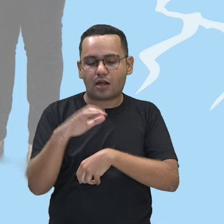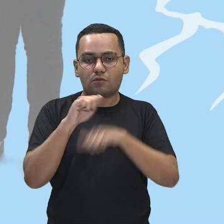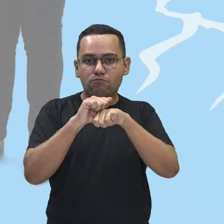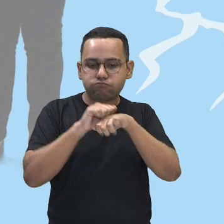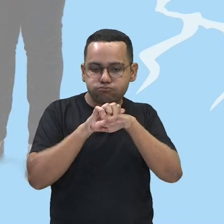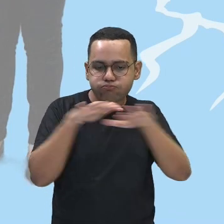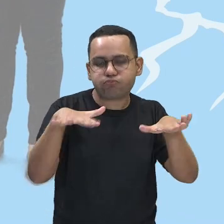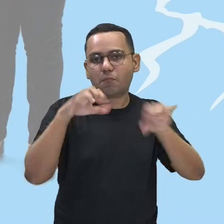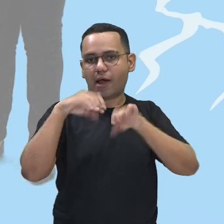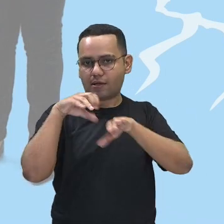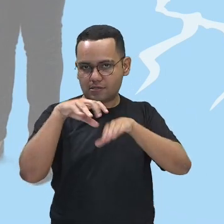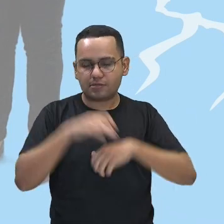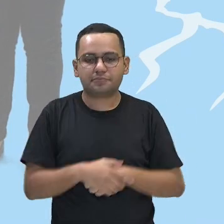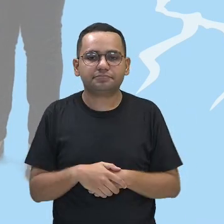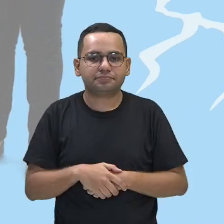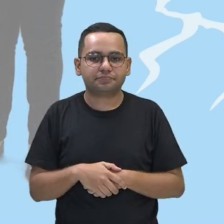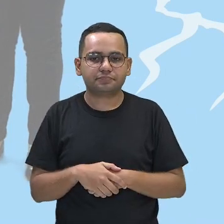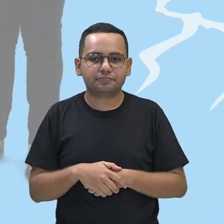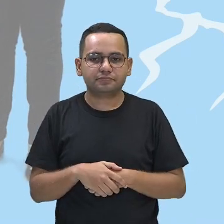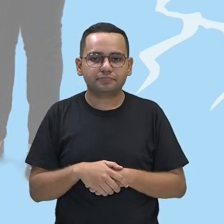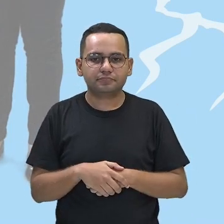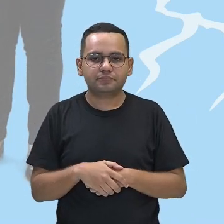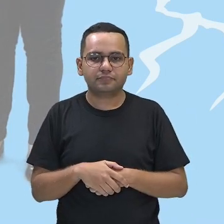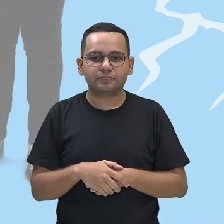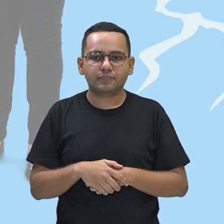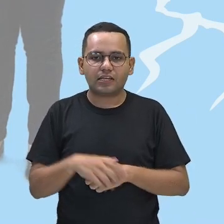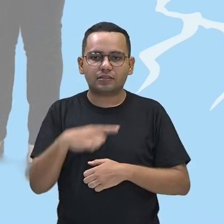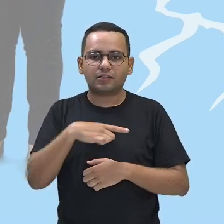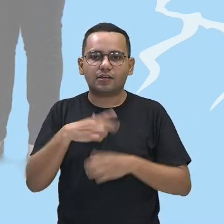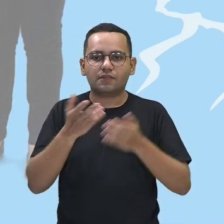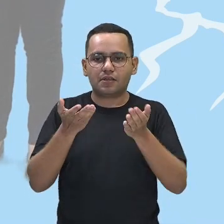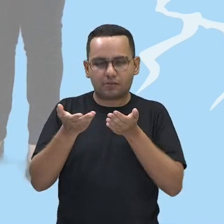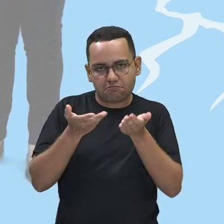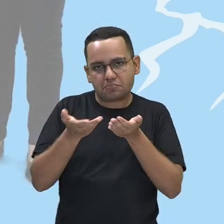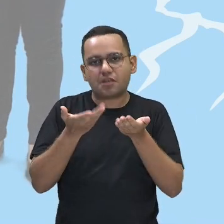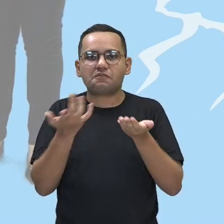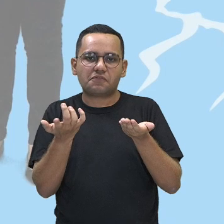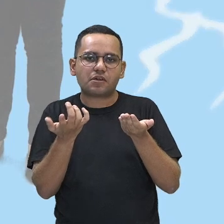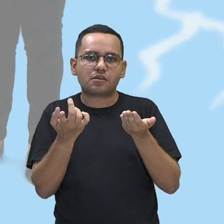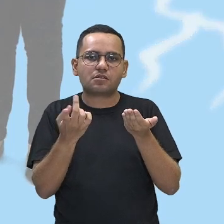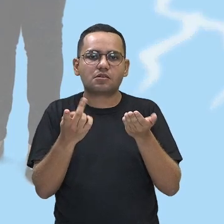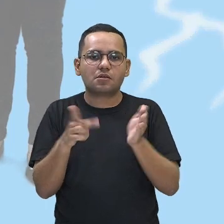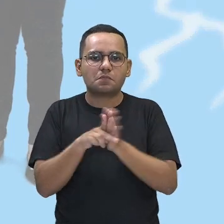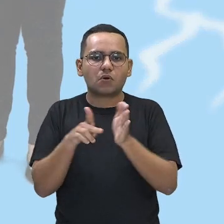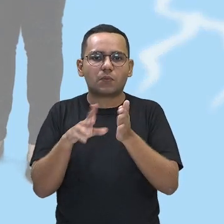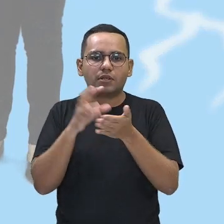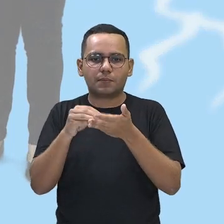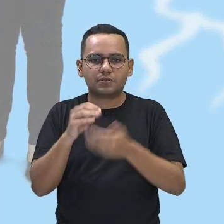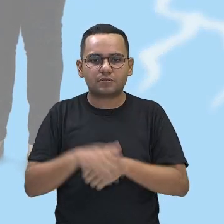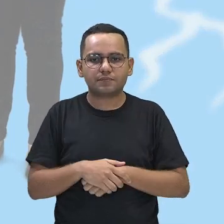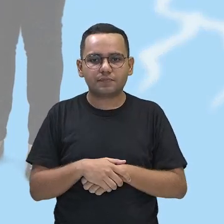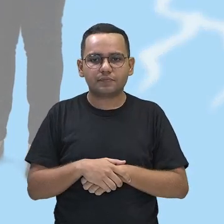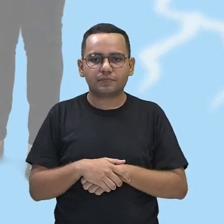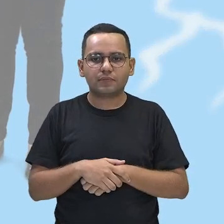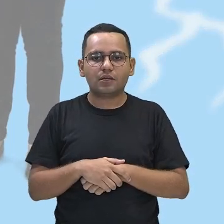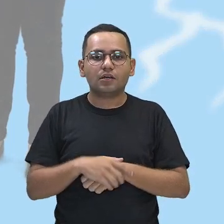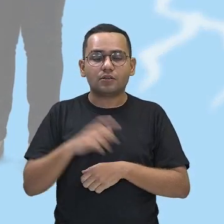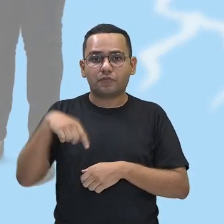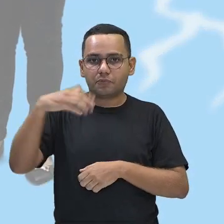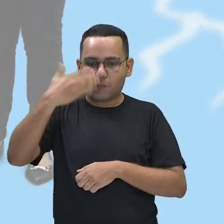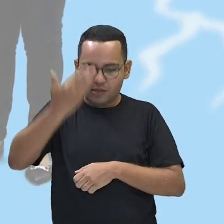por essa extensa lista de serviços prestados na conquista da Amazônia, foi nomeado pelo rei Felipe